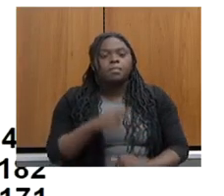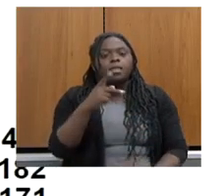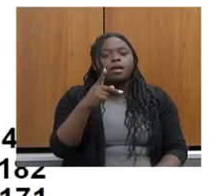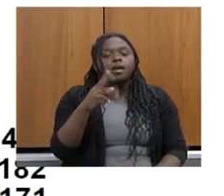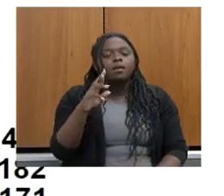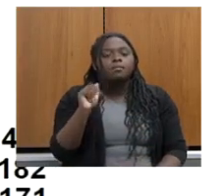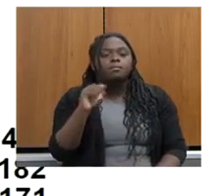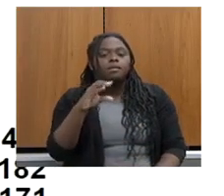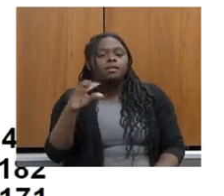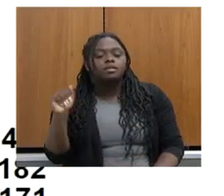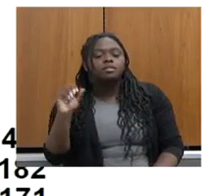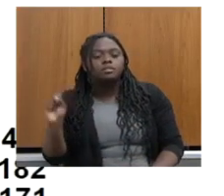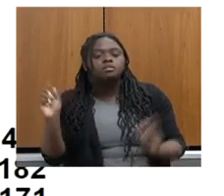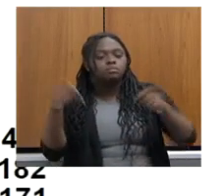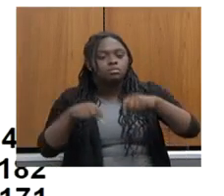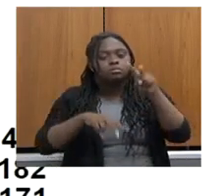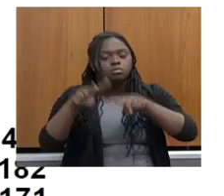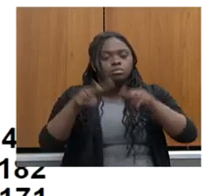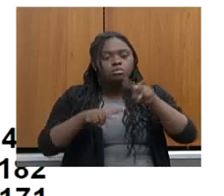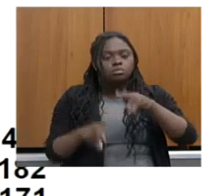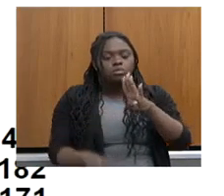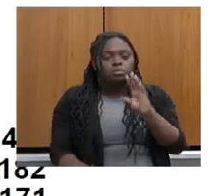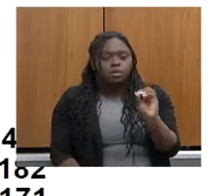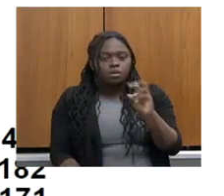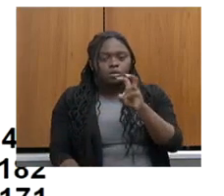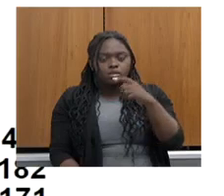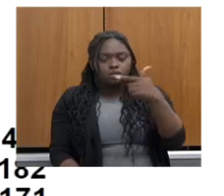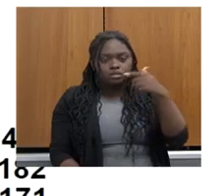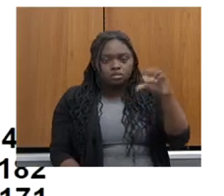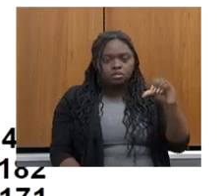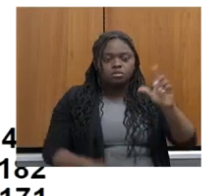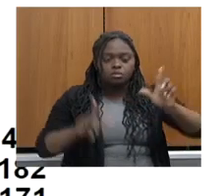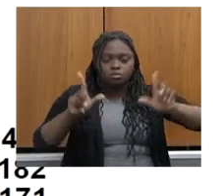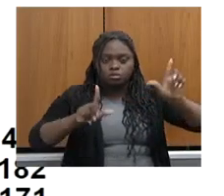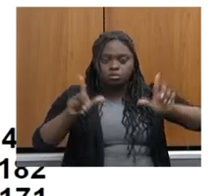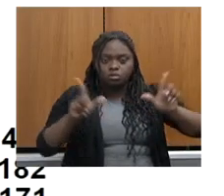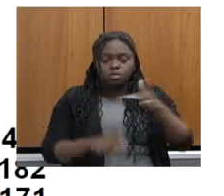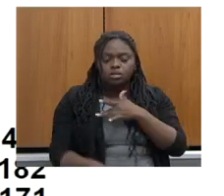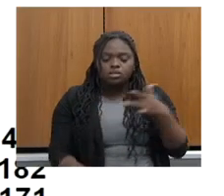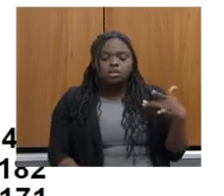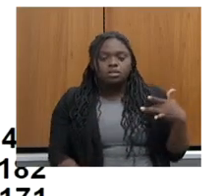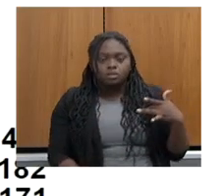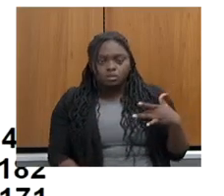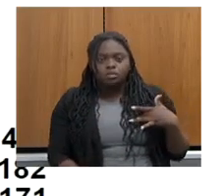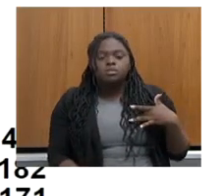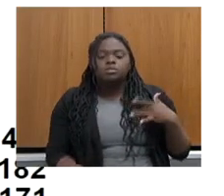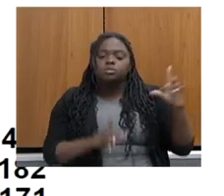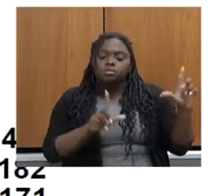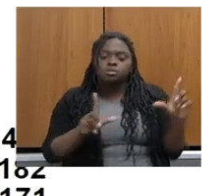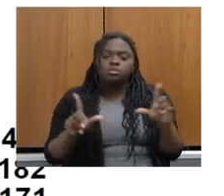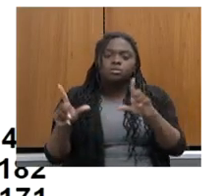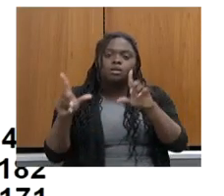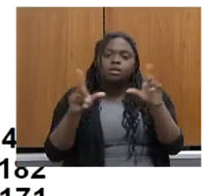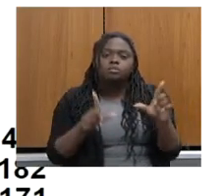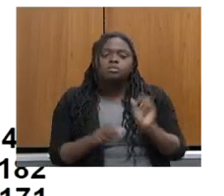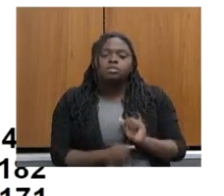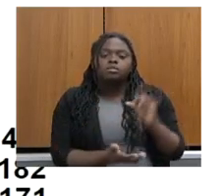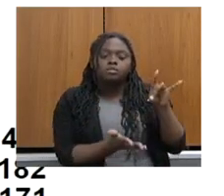BM 529 do quadro de Oficiais de saúde são 48 o quadro de Oficiais complementares